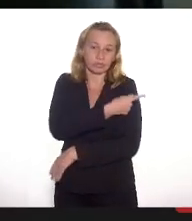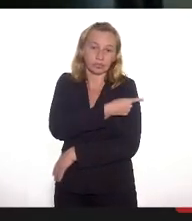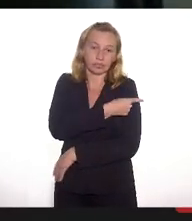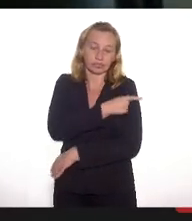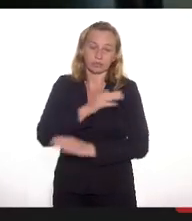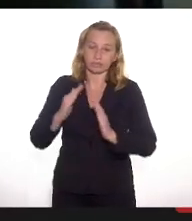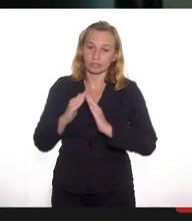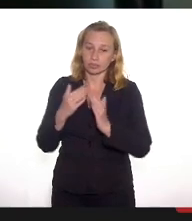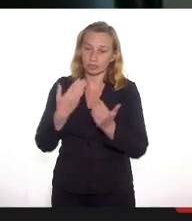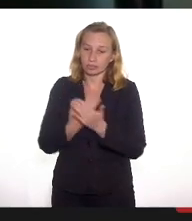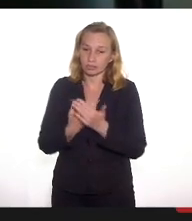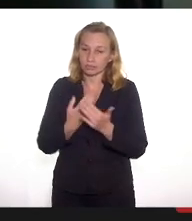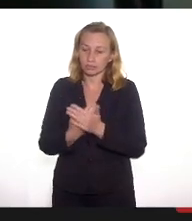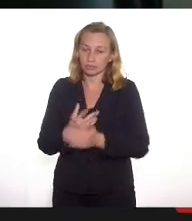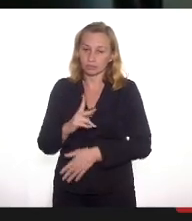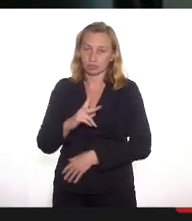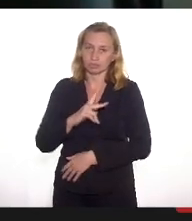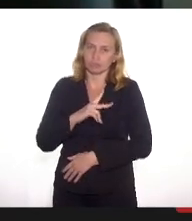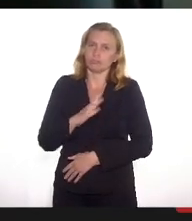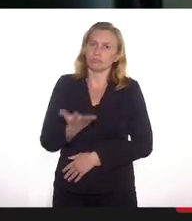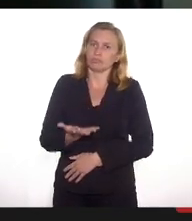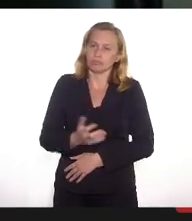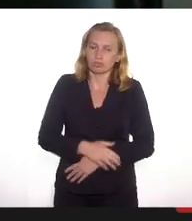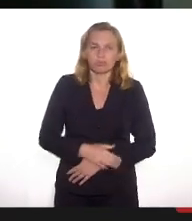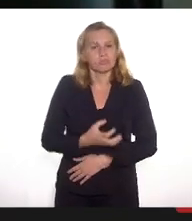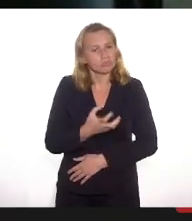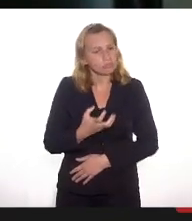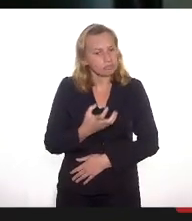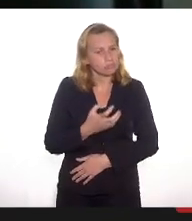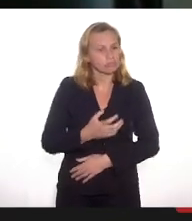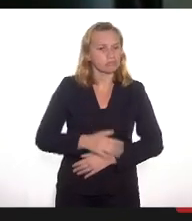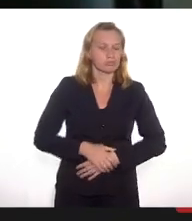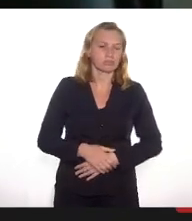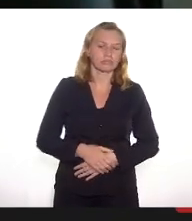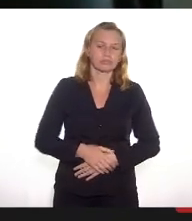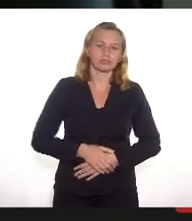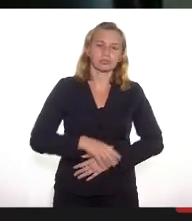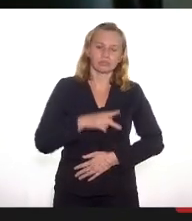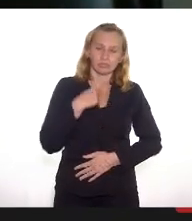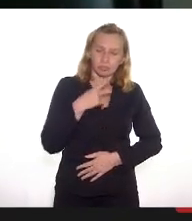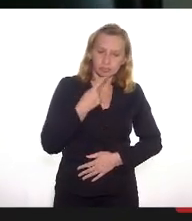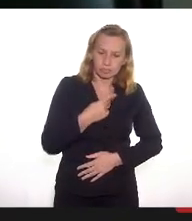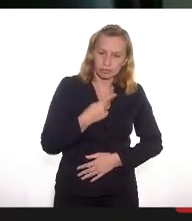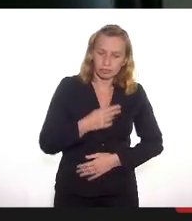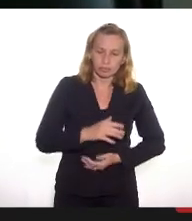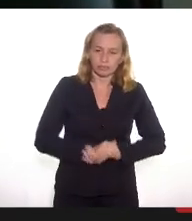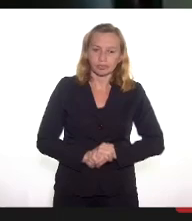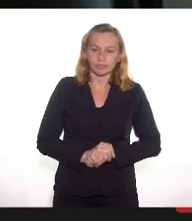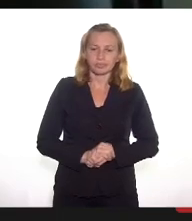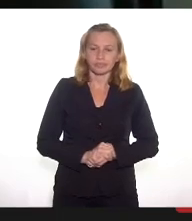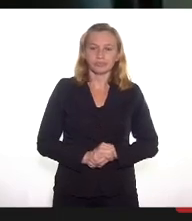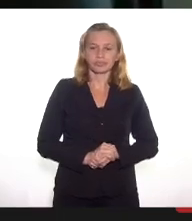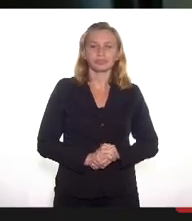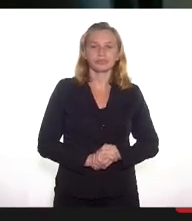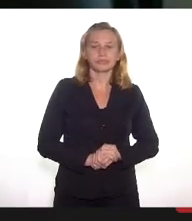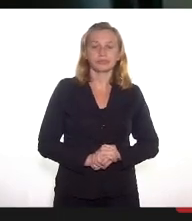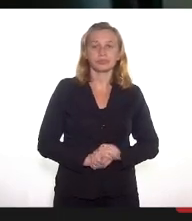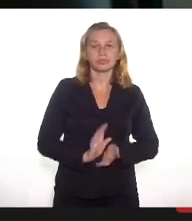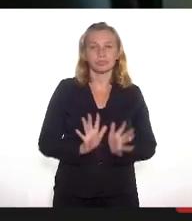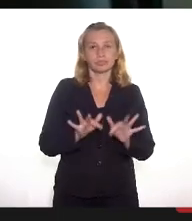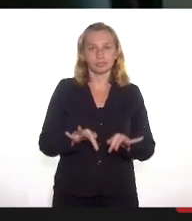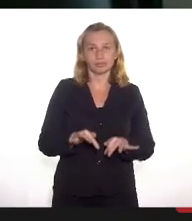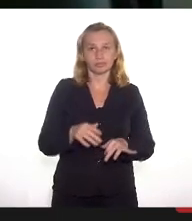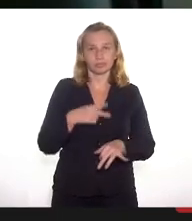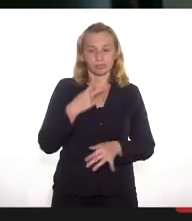a pessoa que era da escola privada Então queria assim nessa Ótica do que já foi colocado aqui para suas considerações finais né